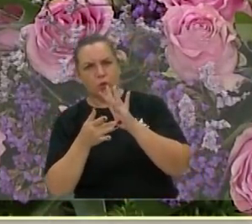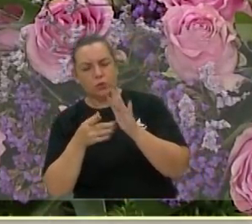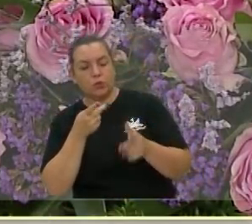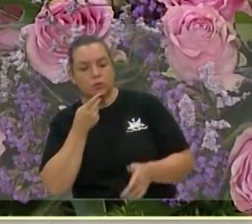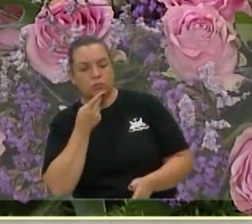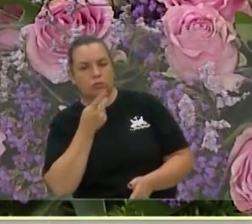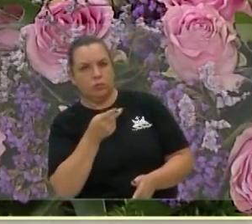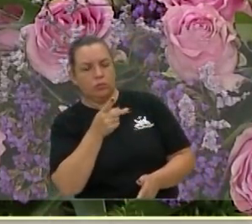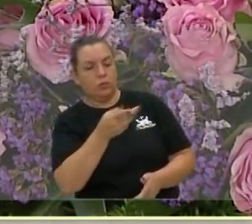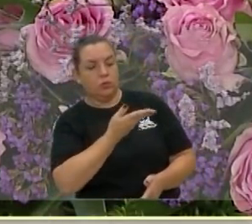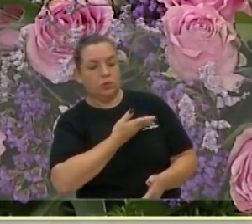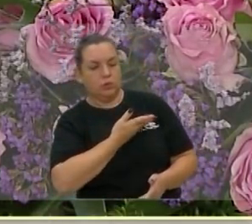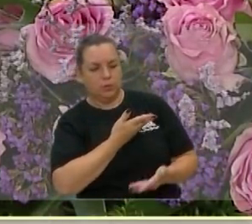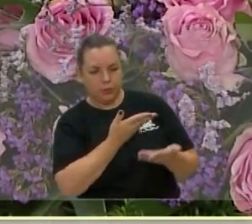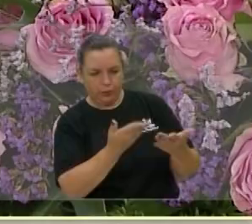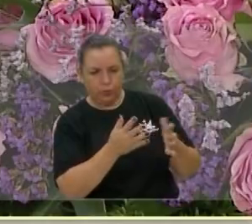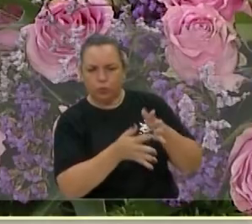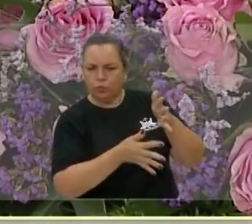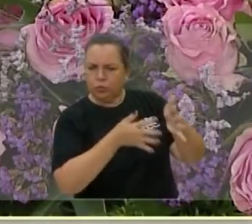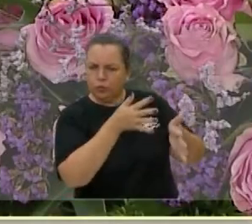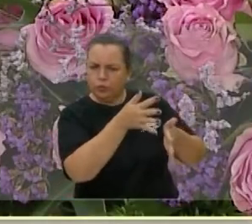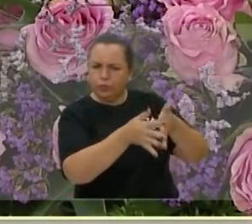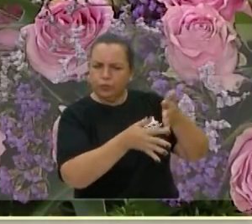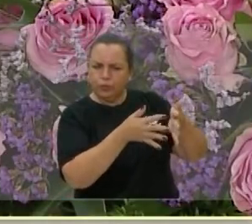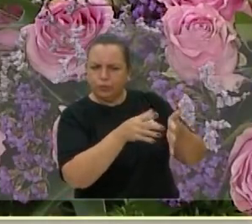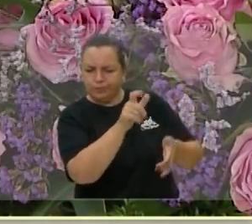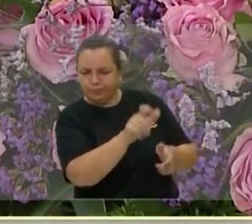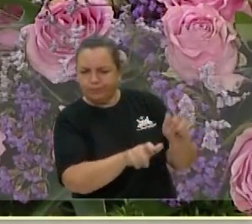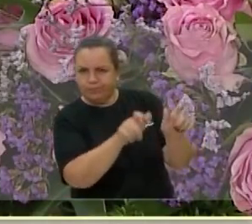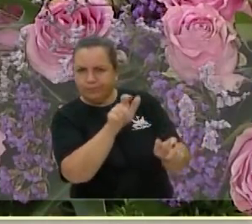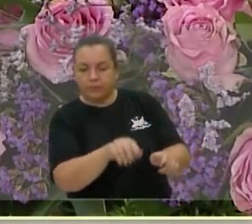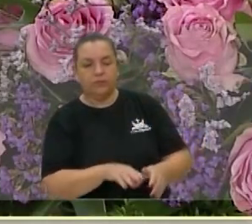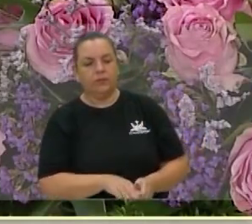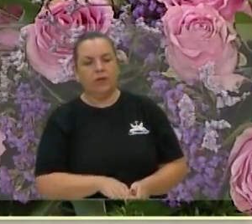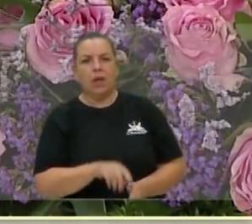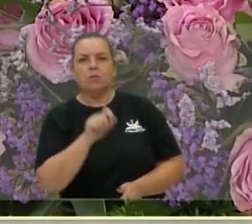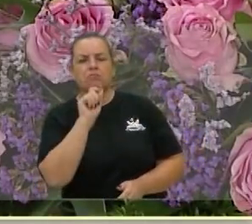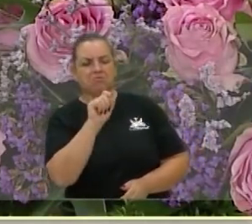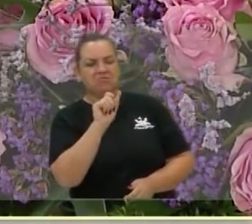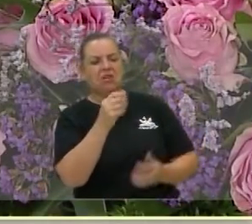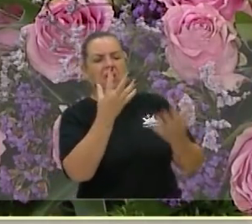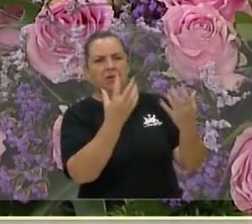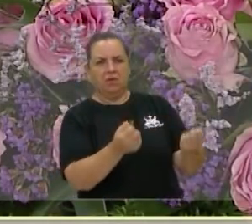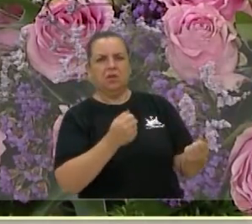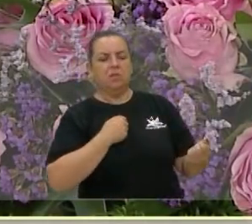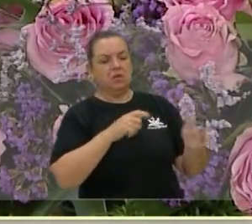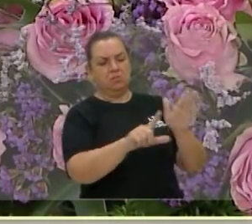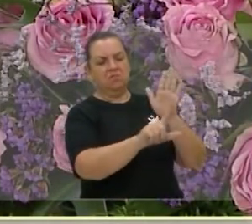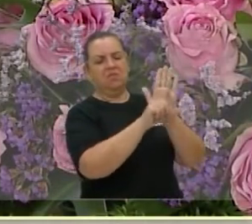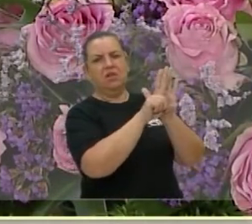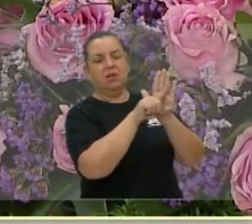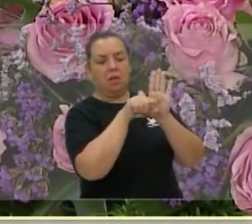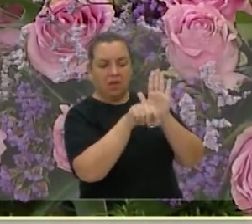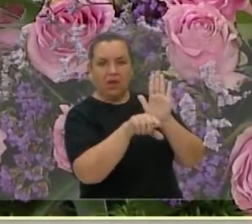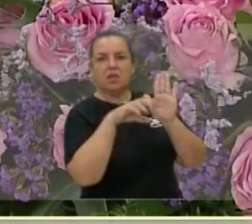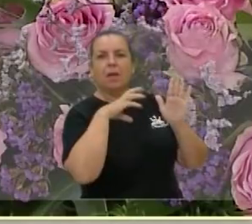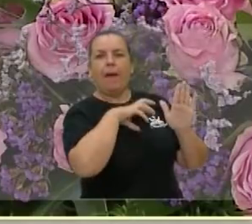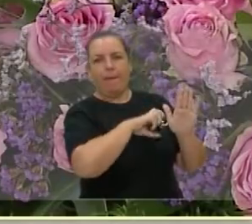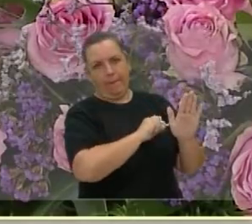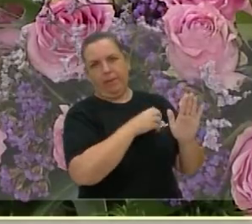observa, esse me ama. Ora, quem me